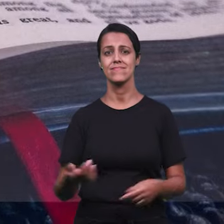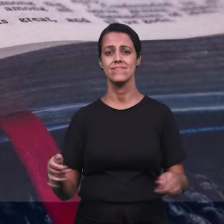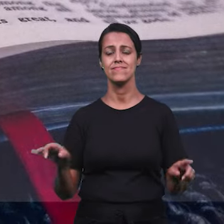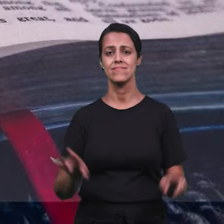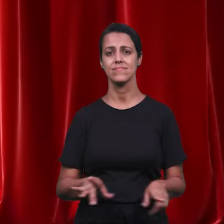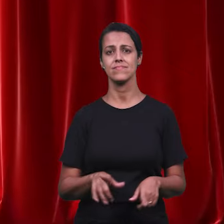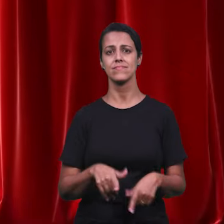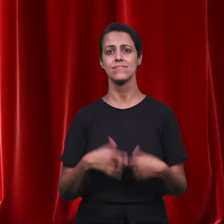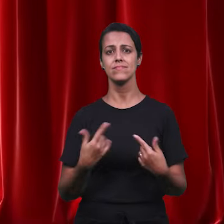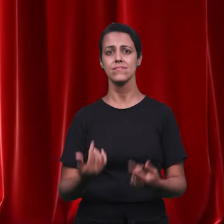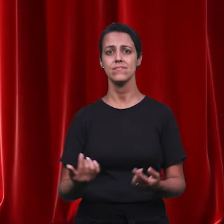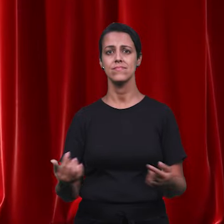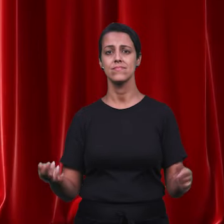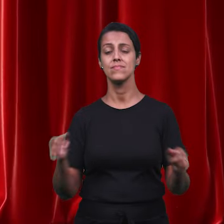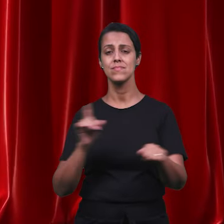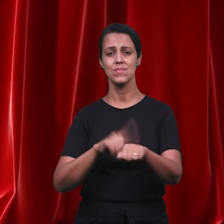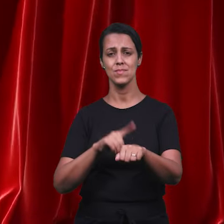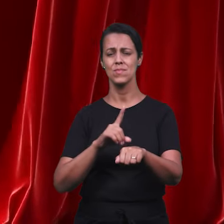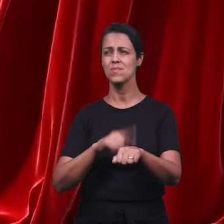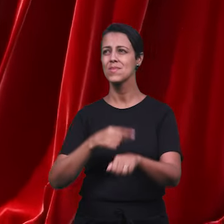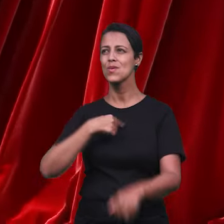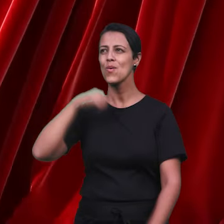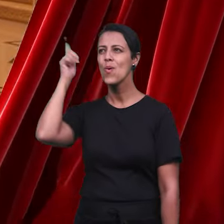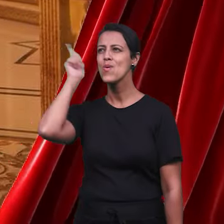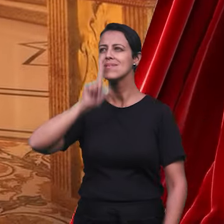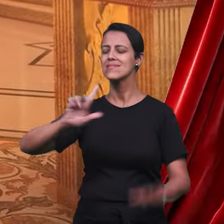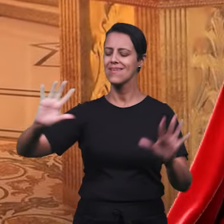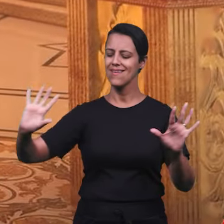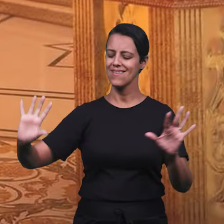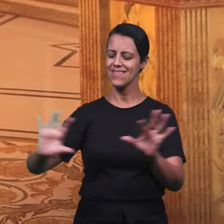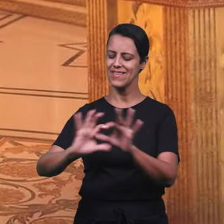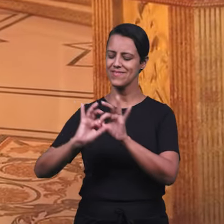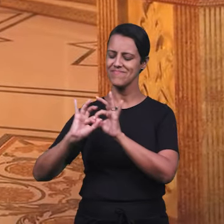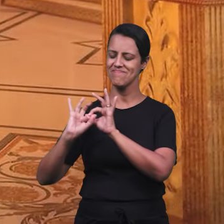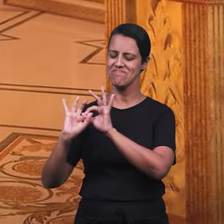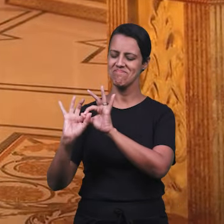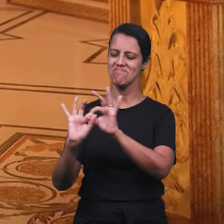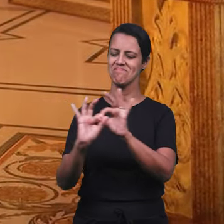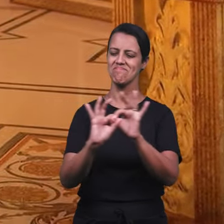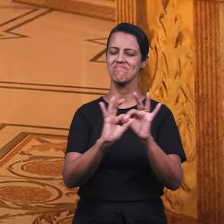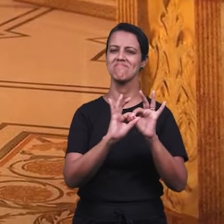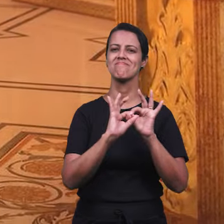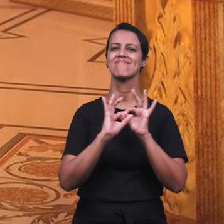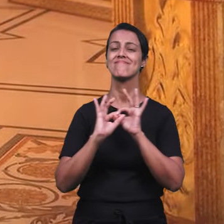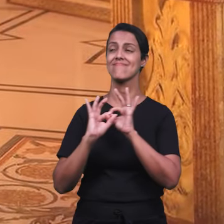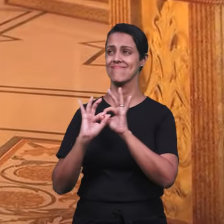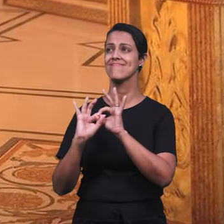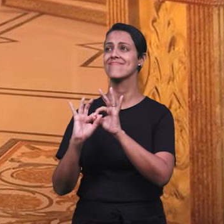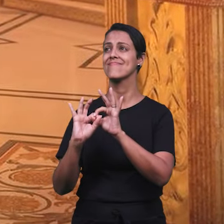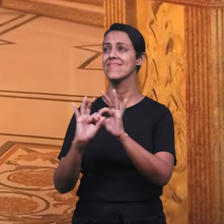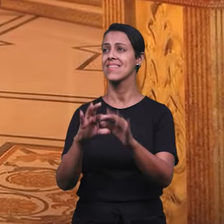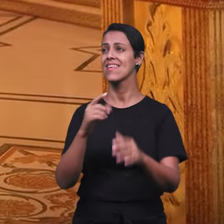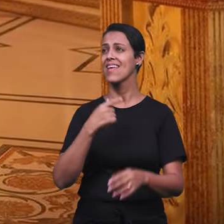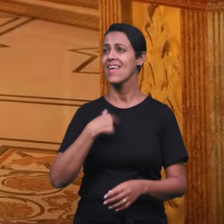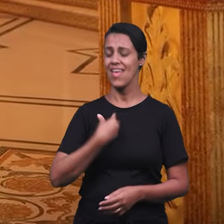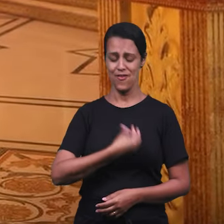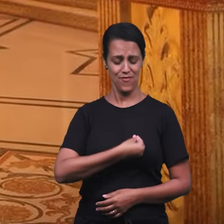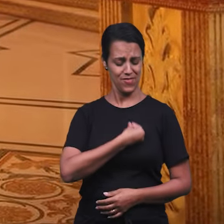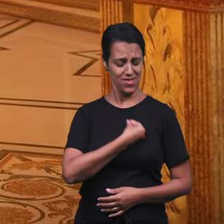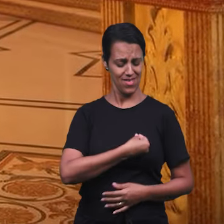libertar quandoo a lei do meu entrar irei